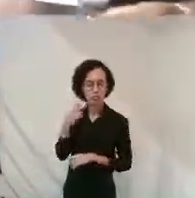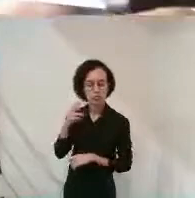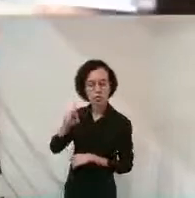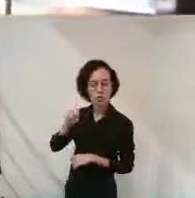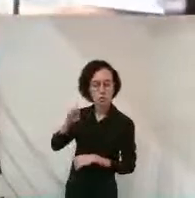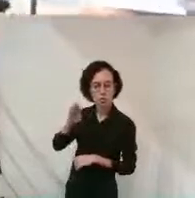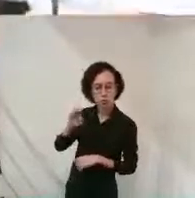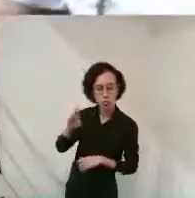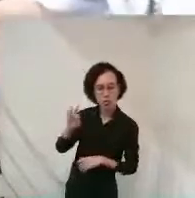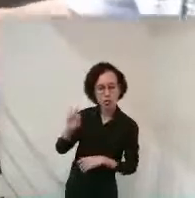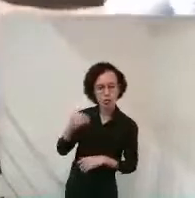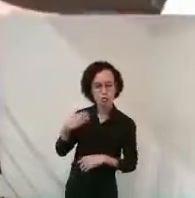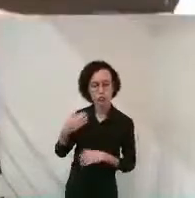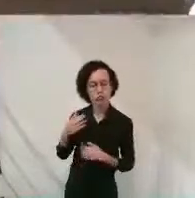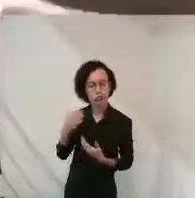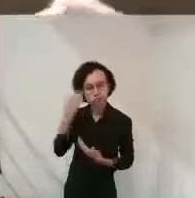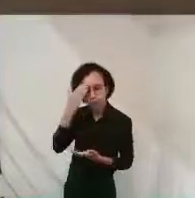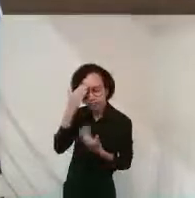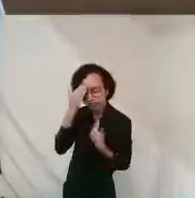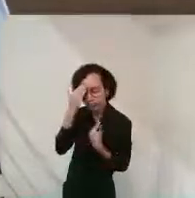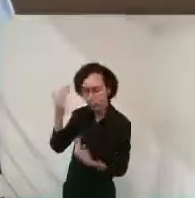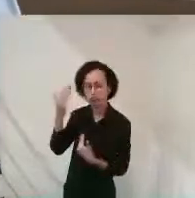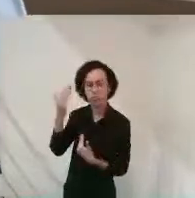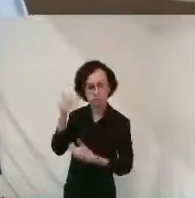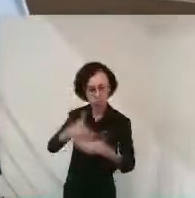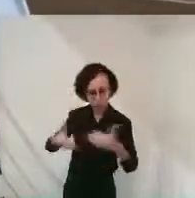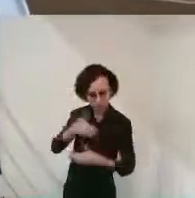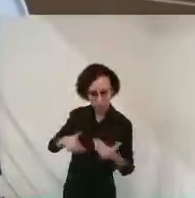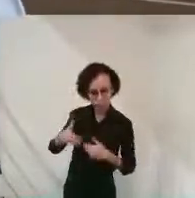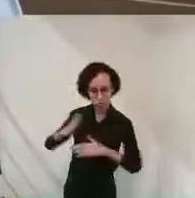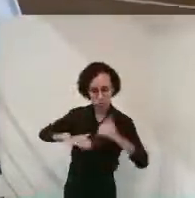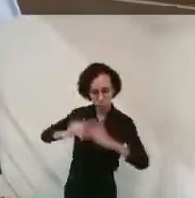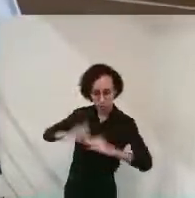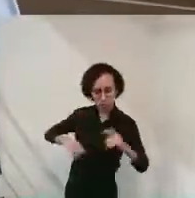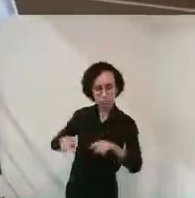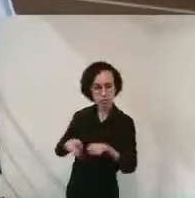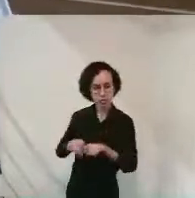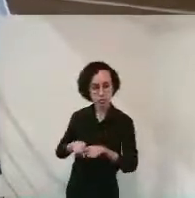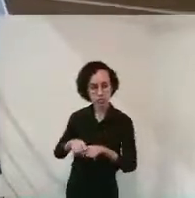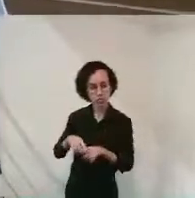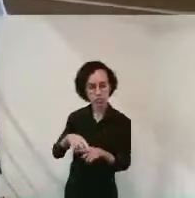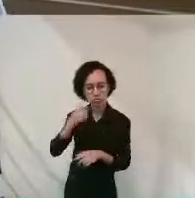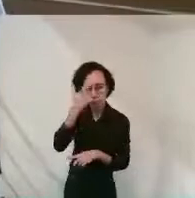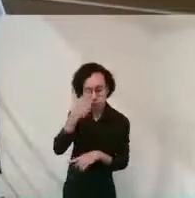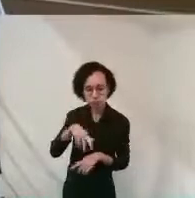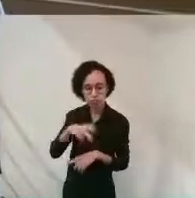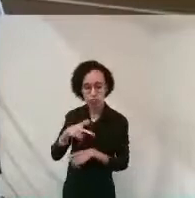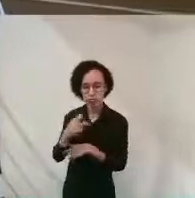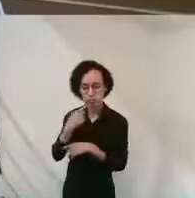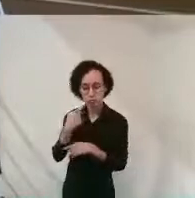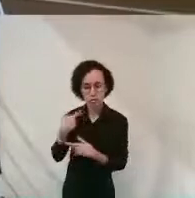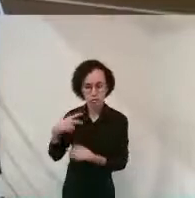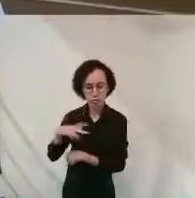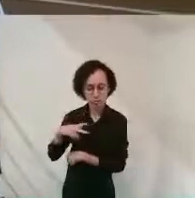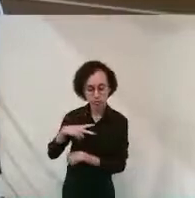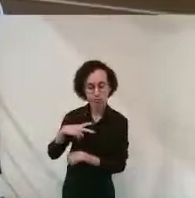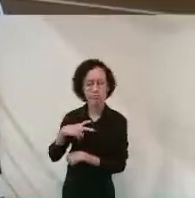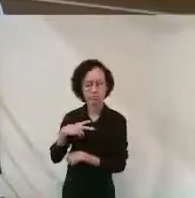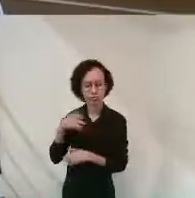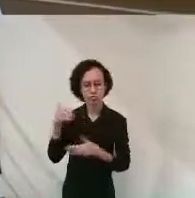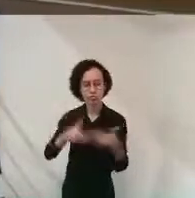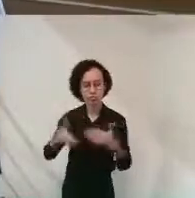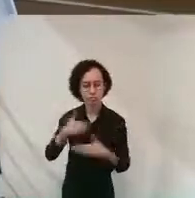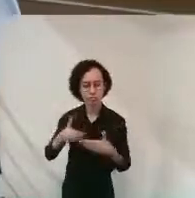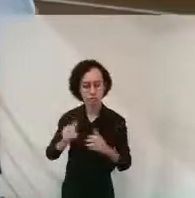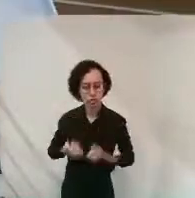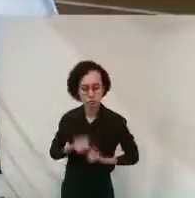seu comprometimento com o tema, o seu envolvimento tanto profissional até como pessoa também, emocional, a poesia que